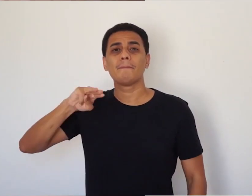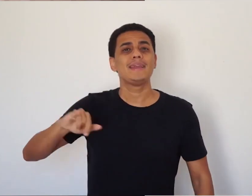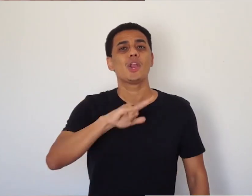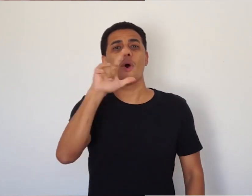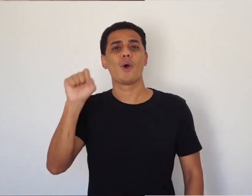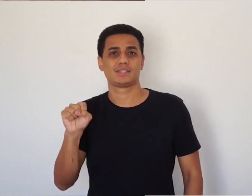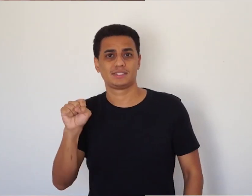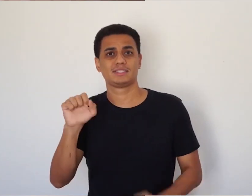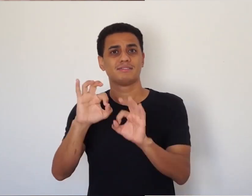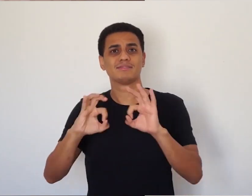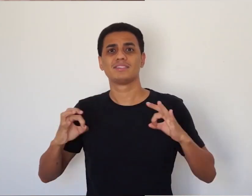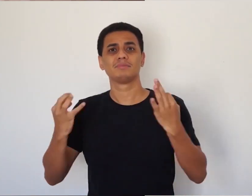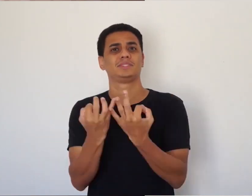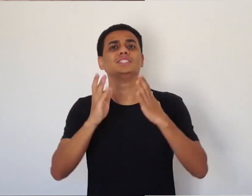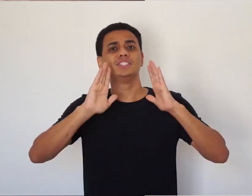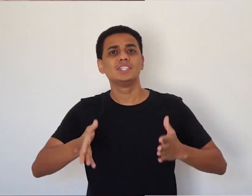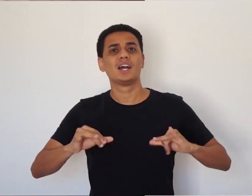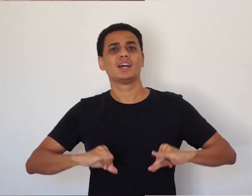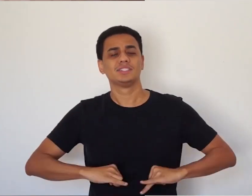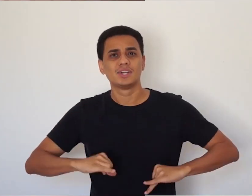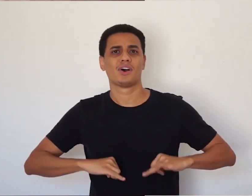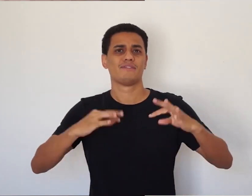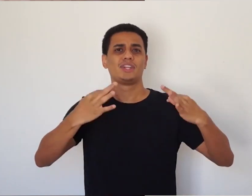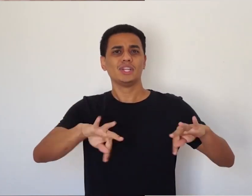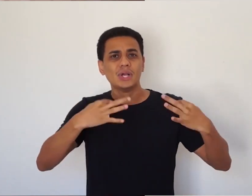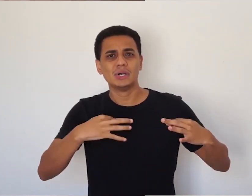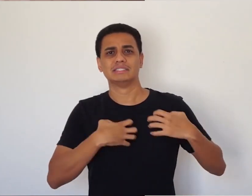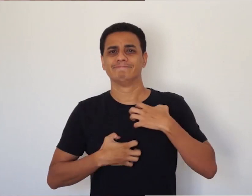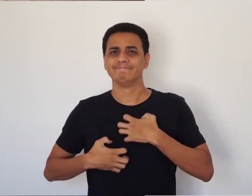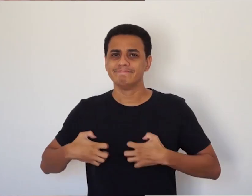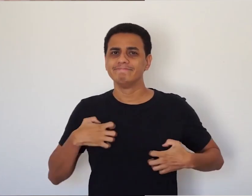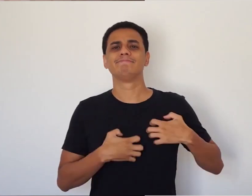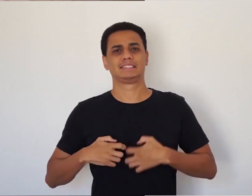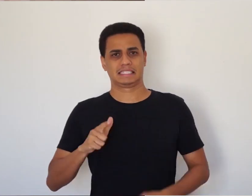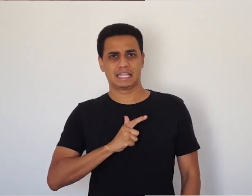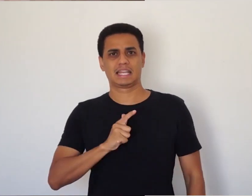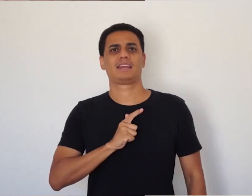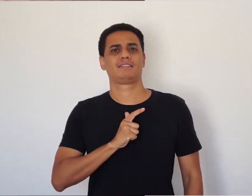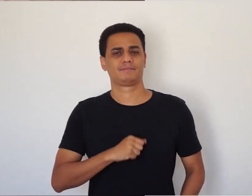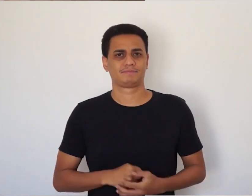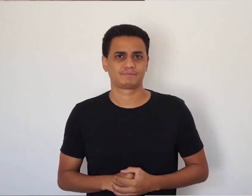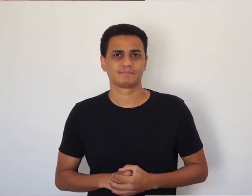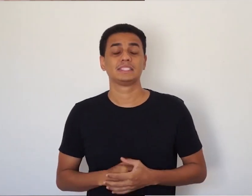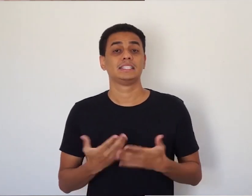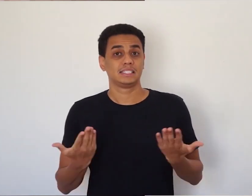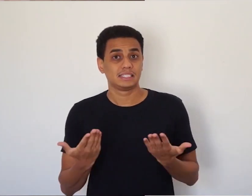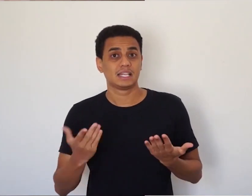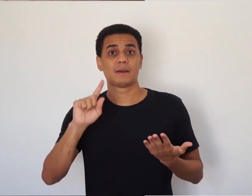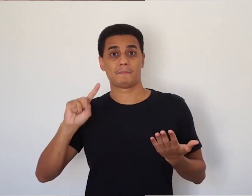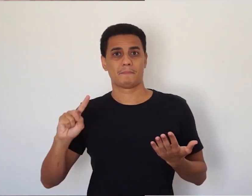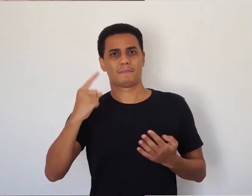são milhões de famílias sofrendo já fruto dessa dor. Então, a primeira